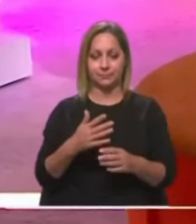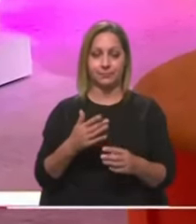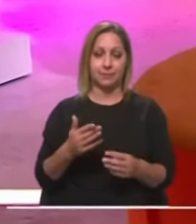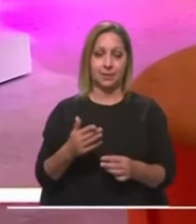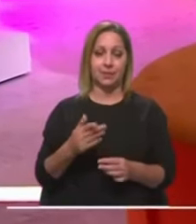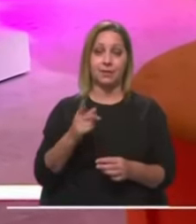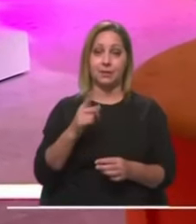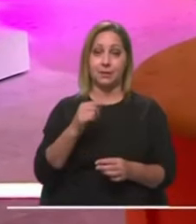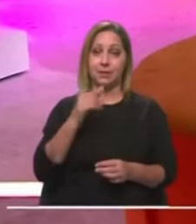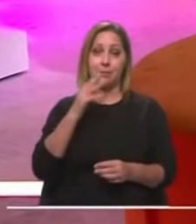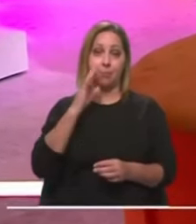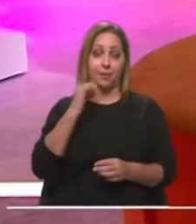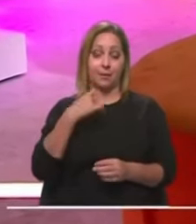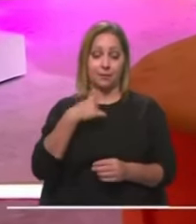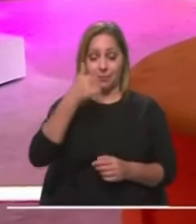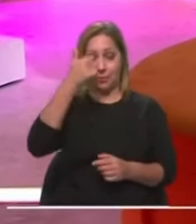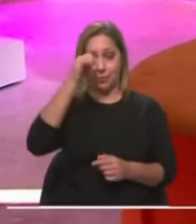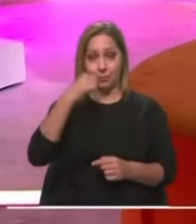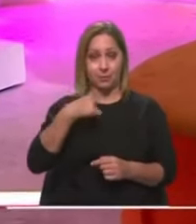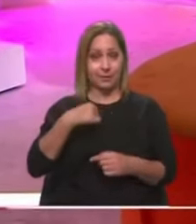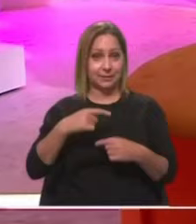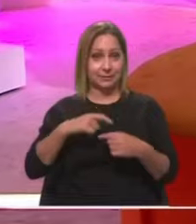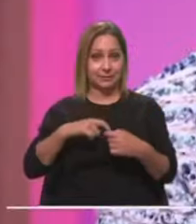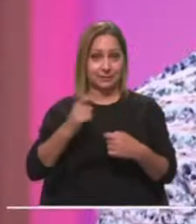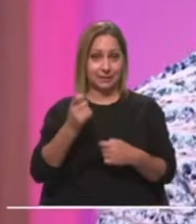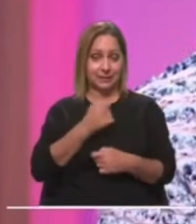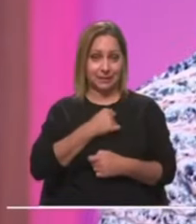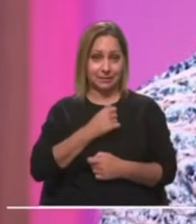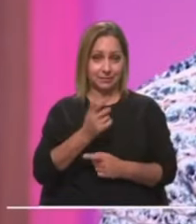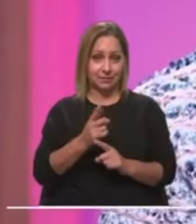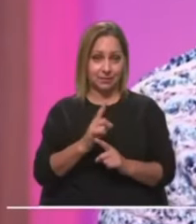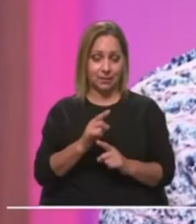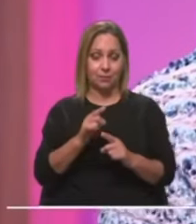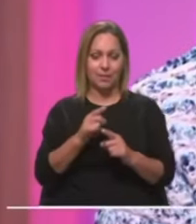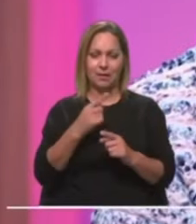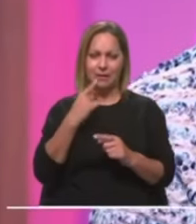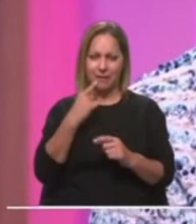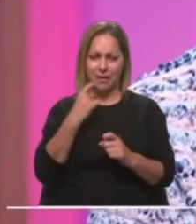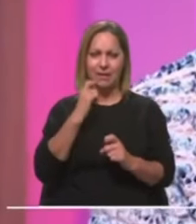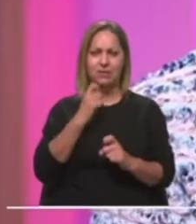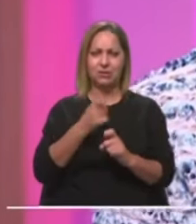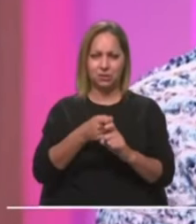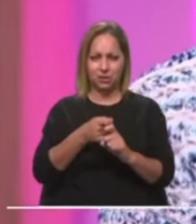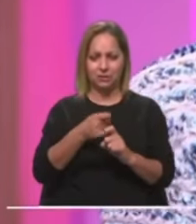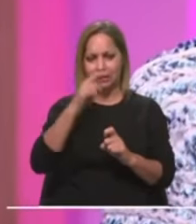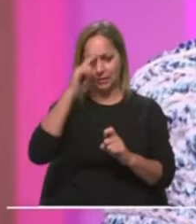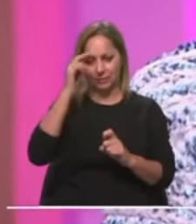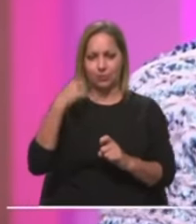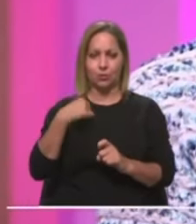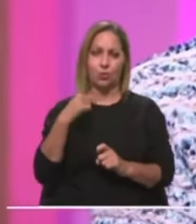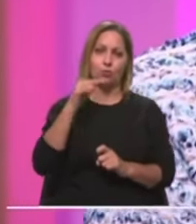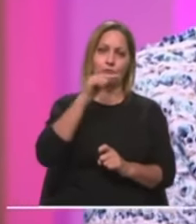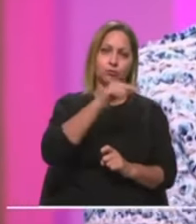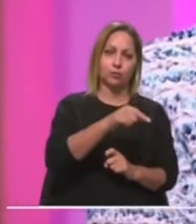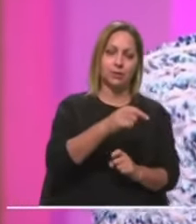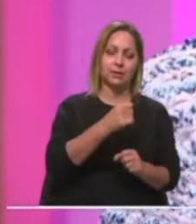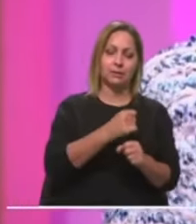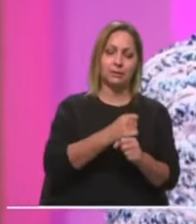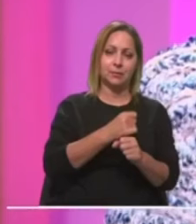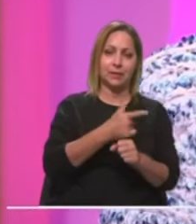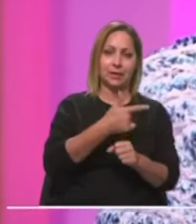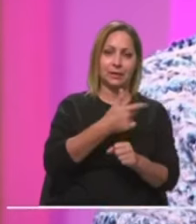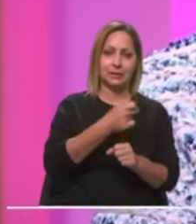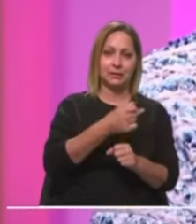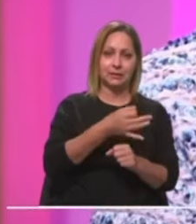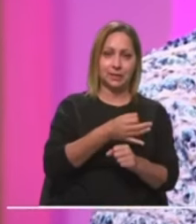sair de casa e e de modo que eu eu fui para a TAP e pronto e havia lá